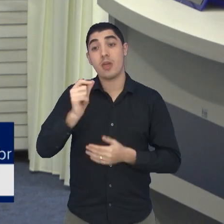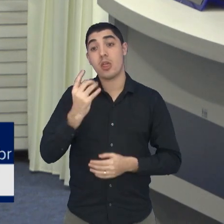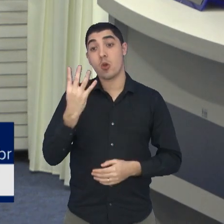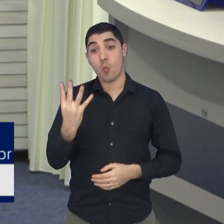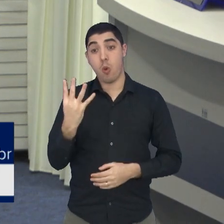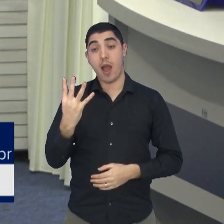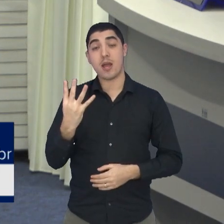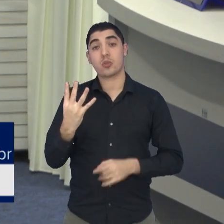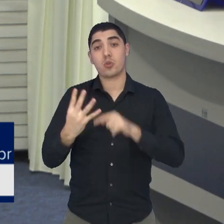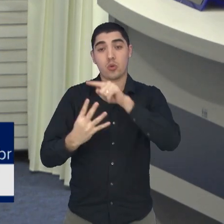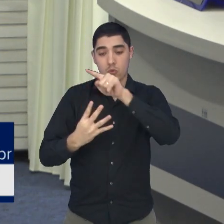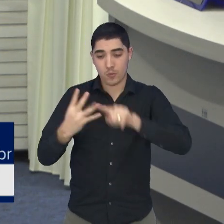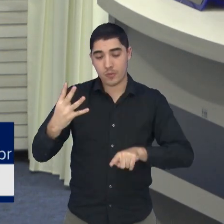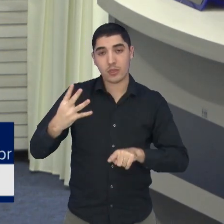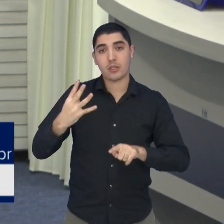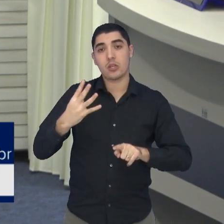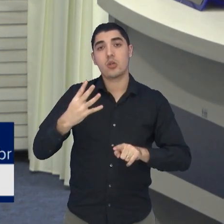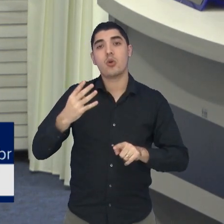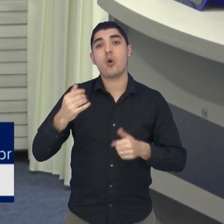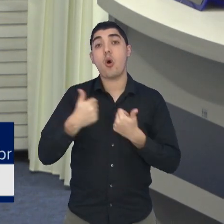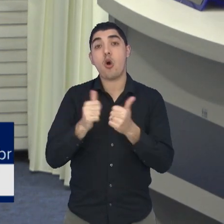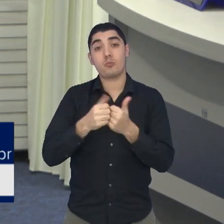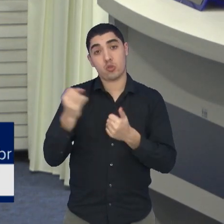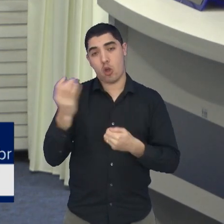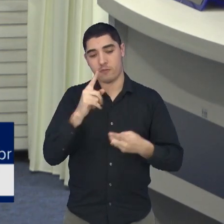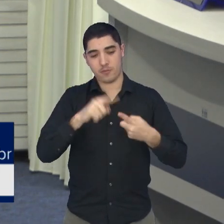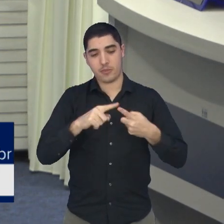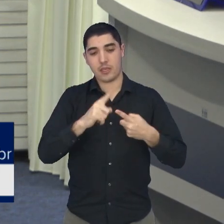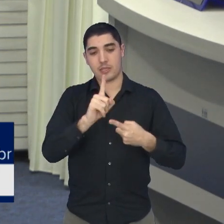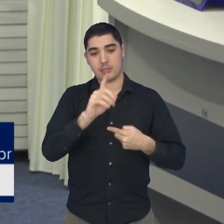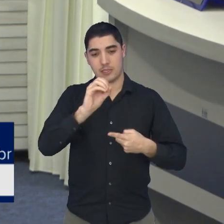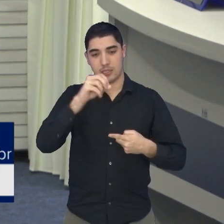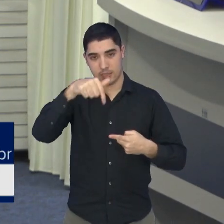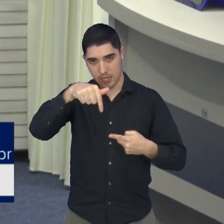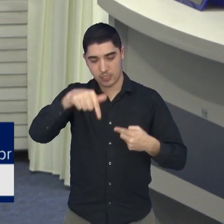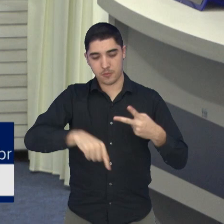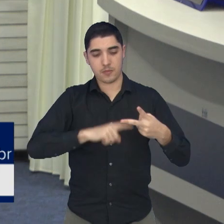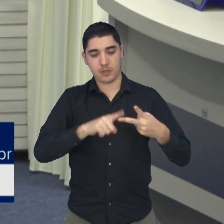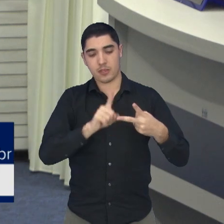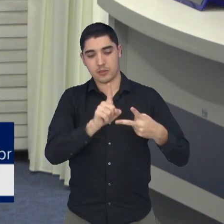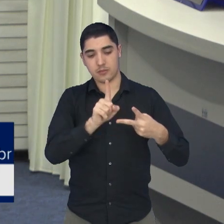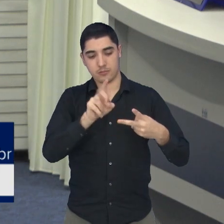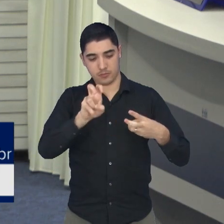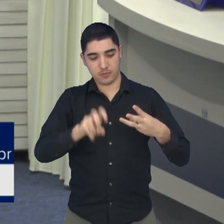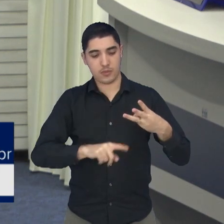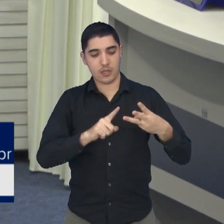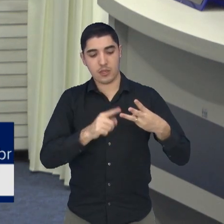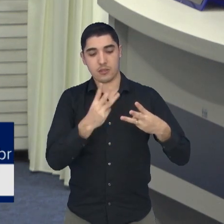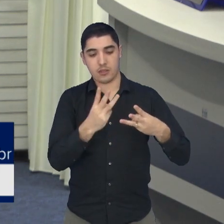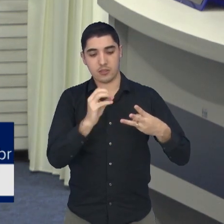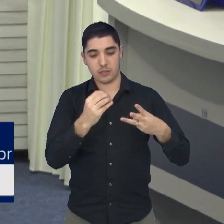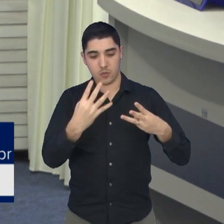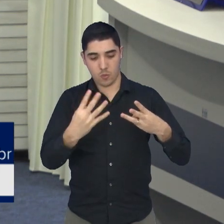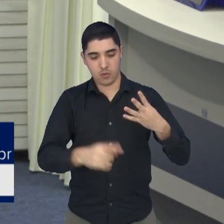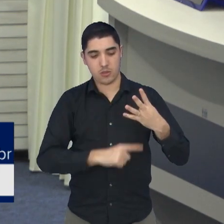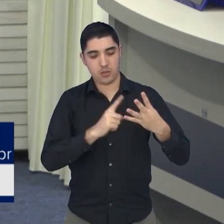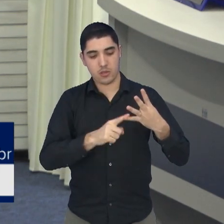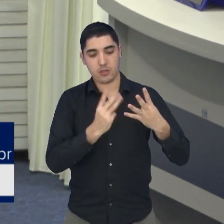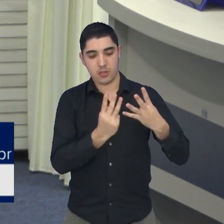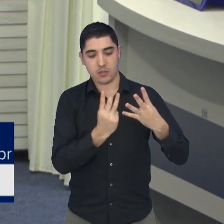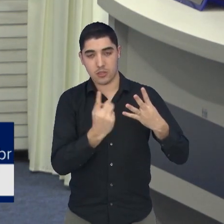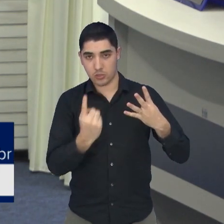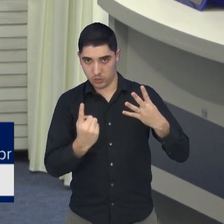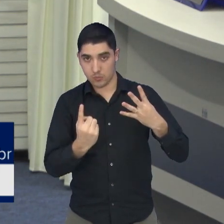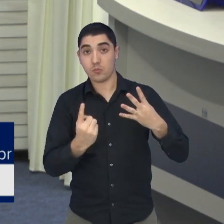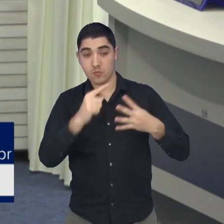ônibus também vão começar a operar. A linha 107, a linha 115, a linha 304 e a linha 331. A linha